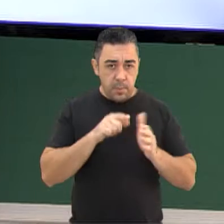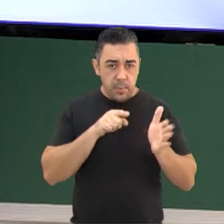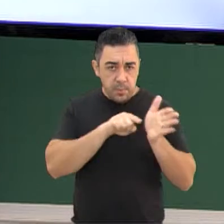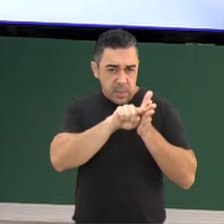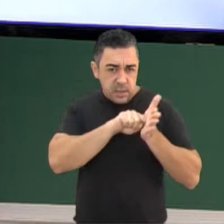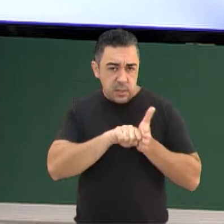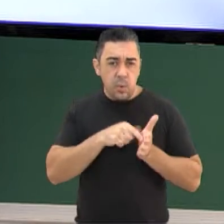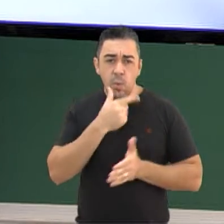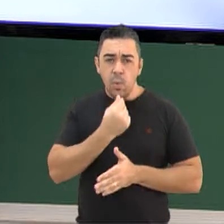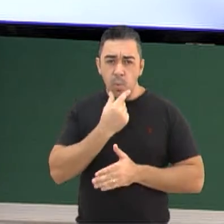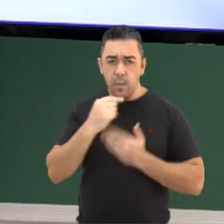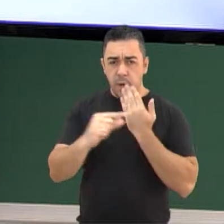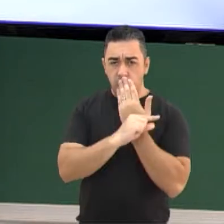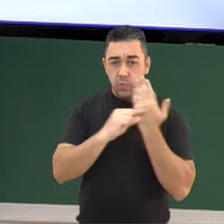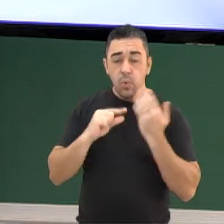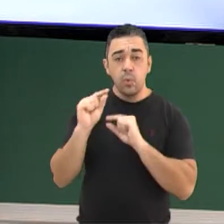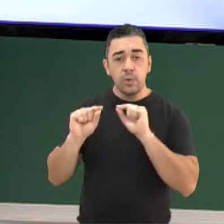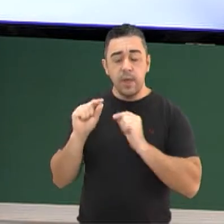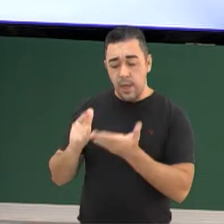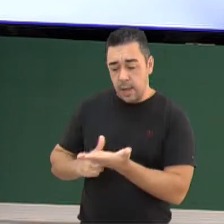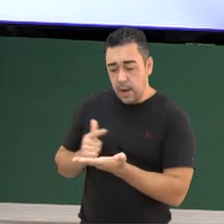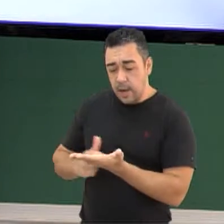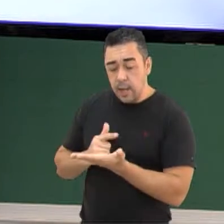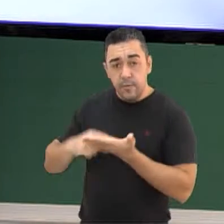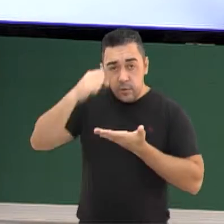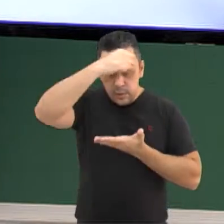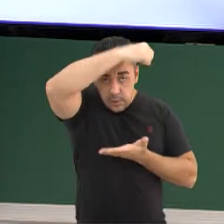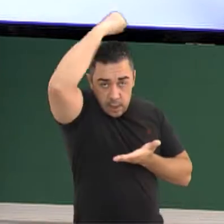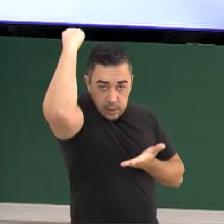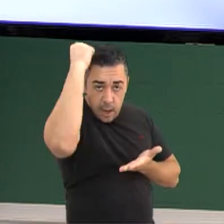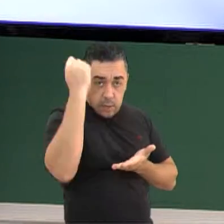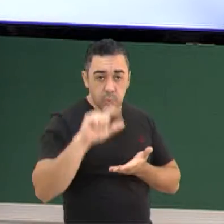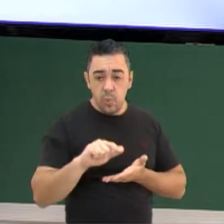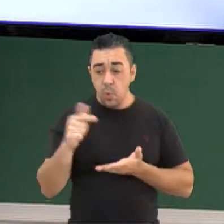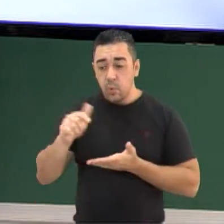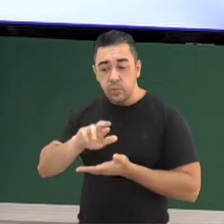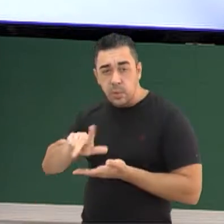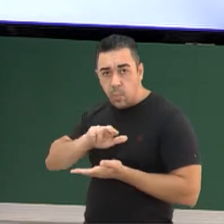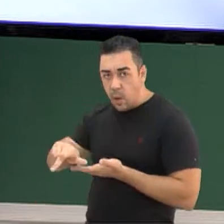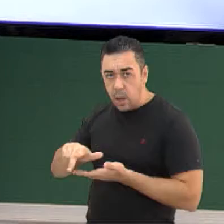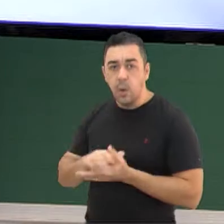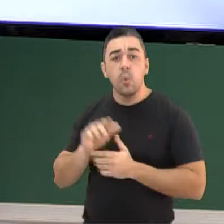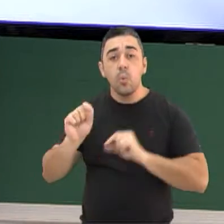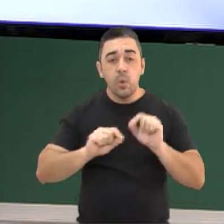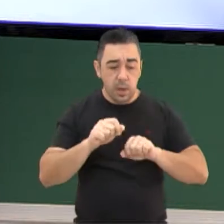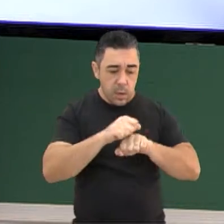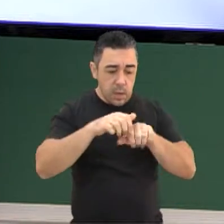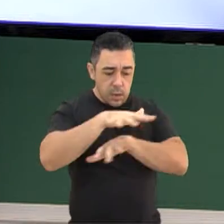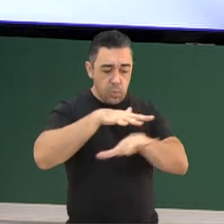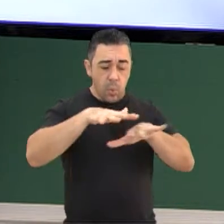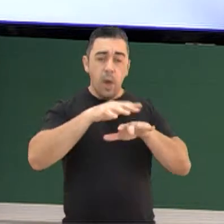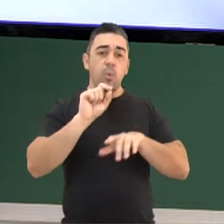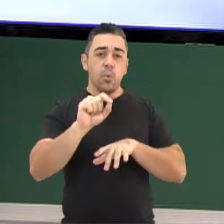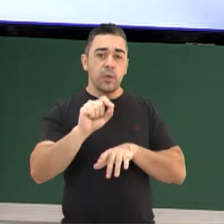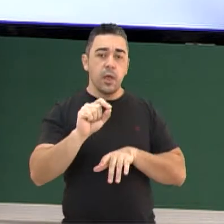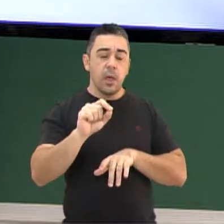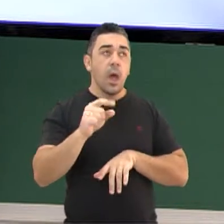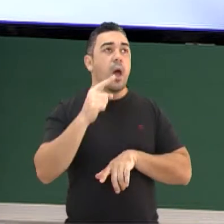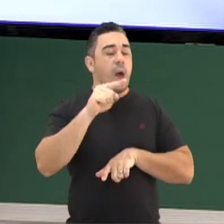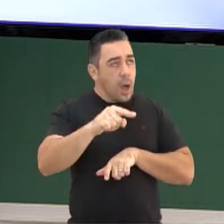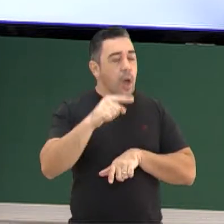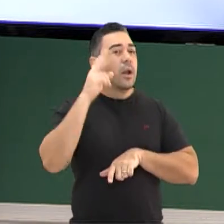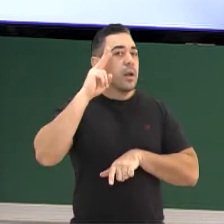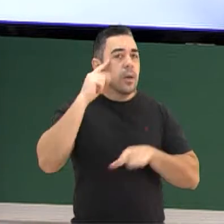Mircea Eliade, no livro O Sagrado e o Profano, ele diz que o ritual é aquilo que revive algo acontecido